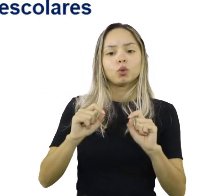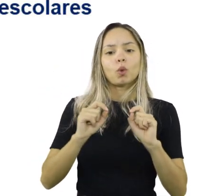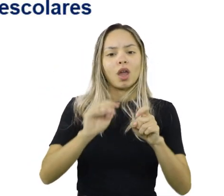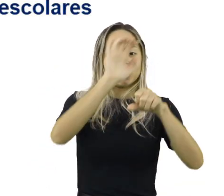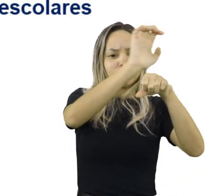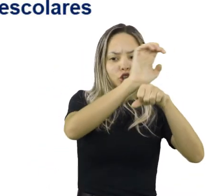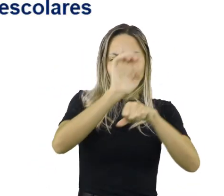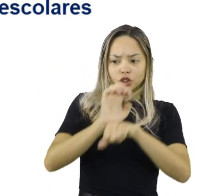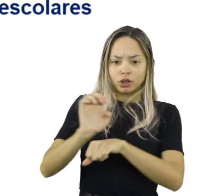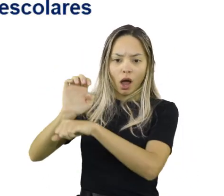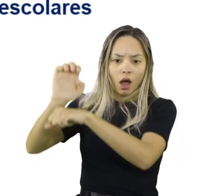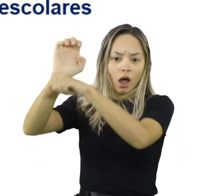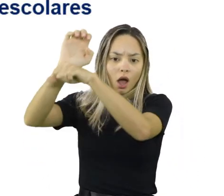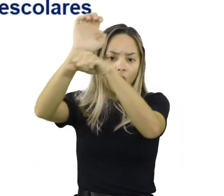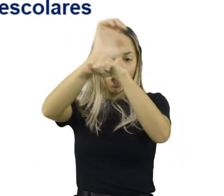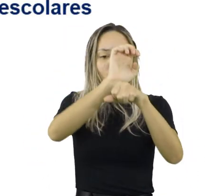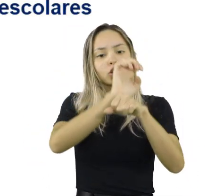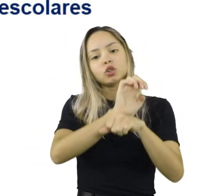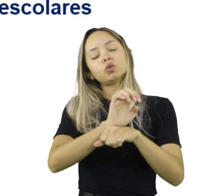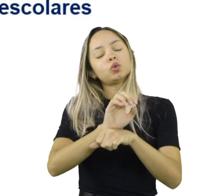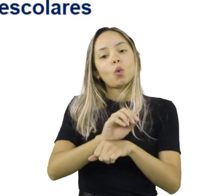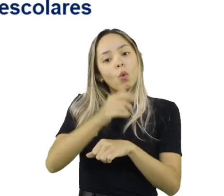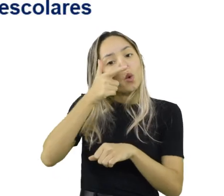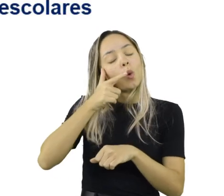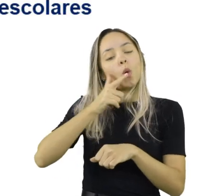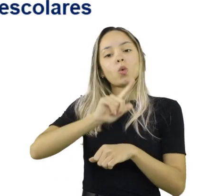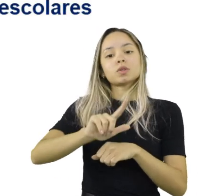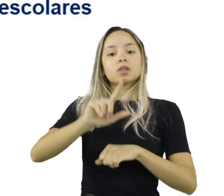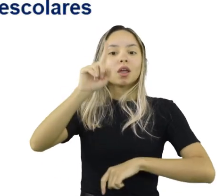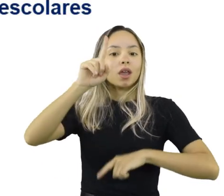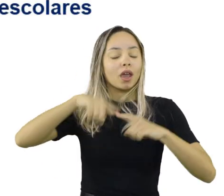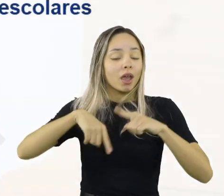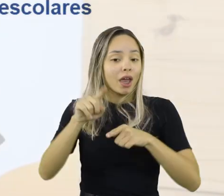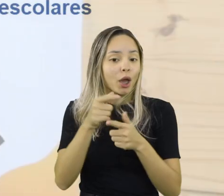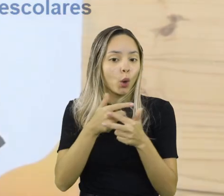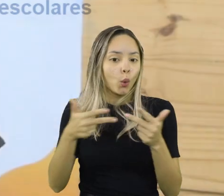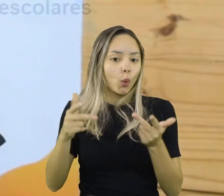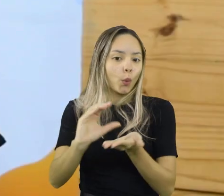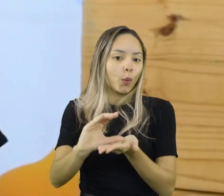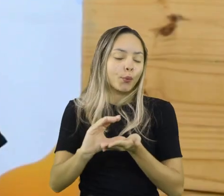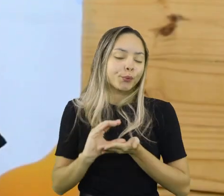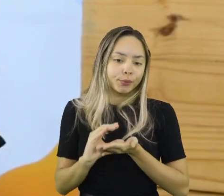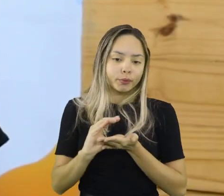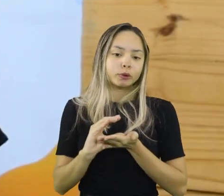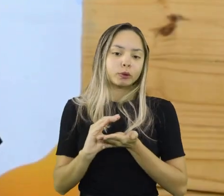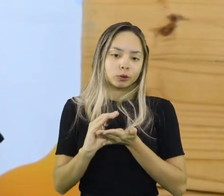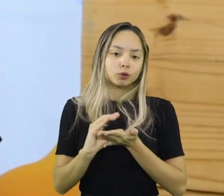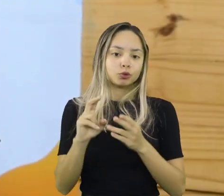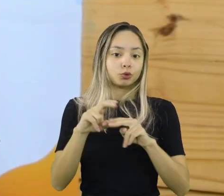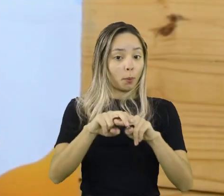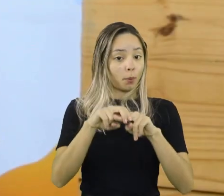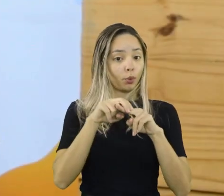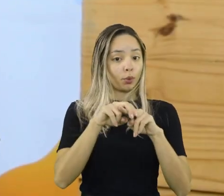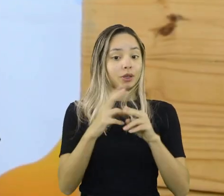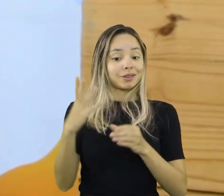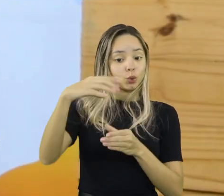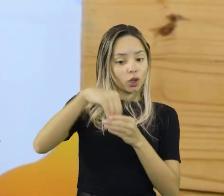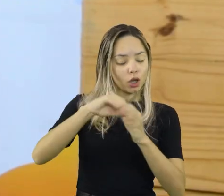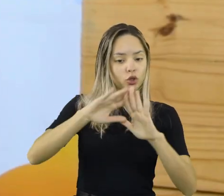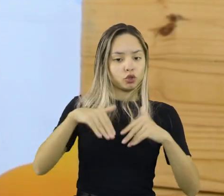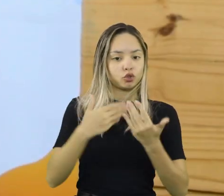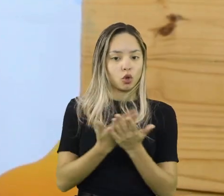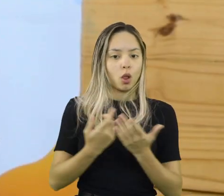próprios estados conseguirem, através de políticas públicas, recursos. Então, tudo isso parte também de dentro. Eu